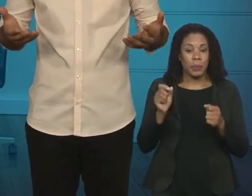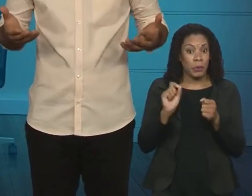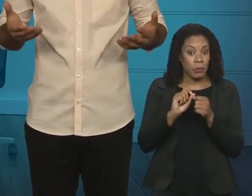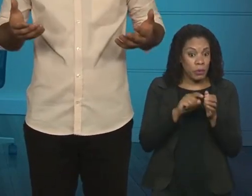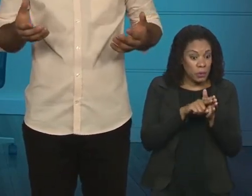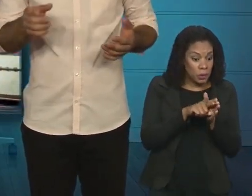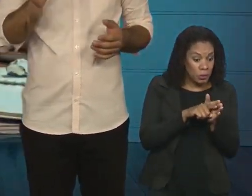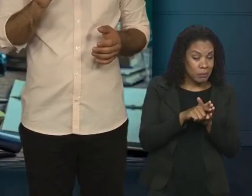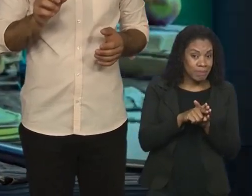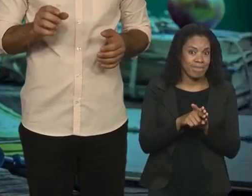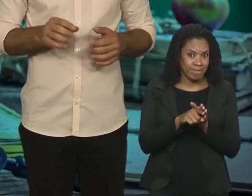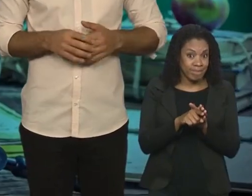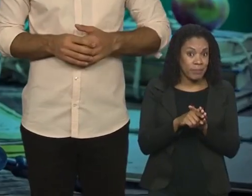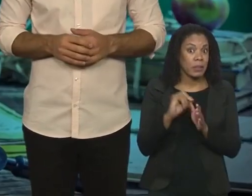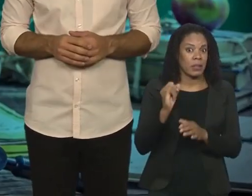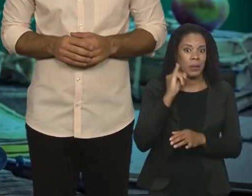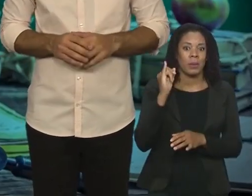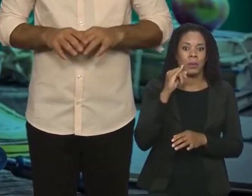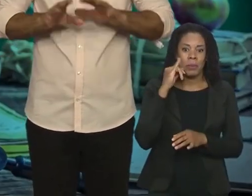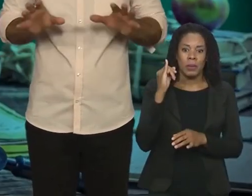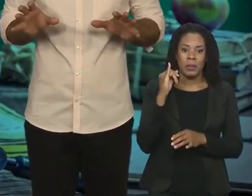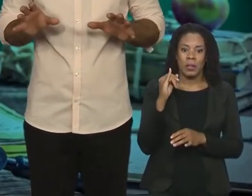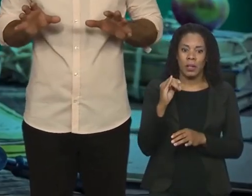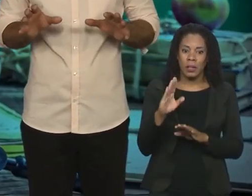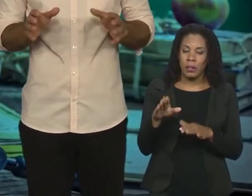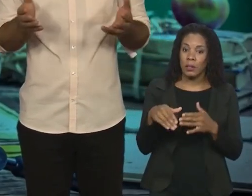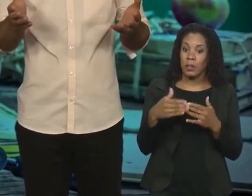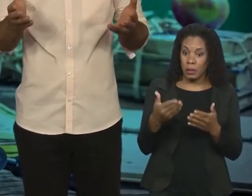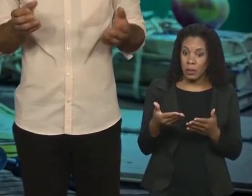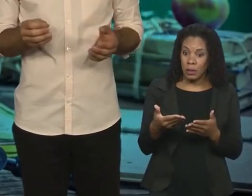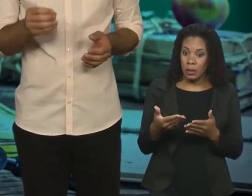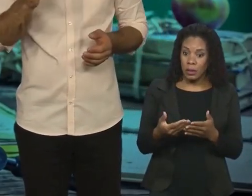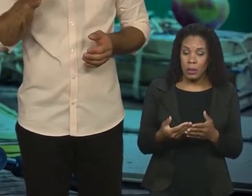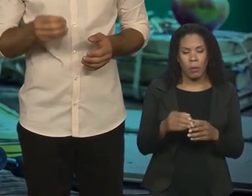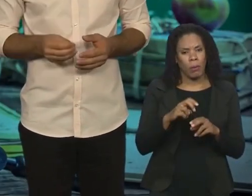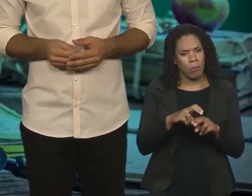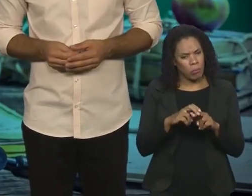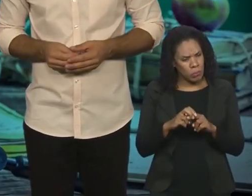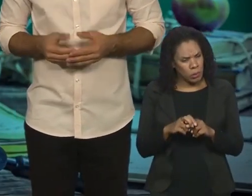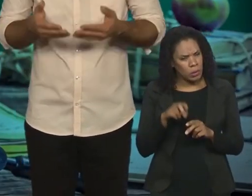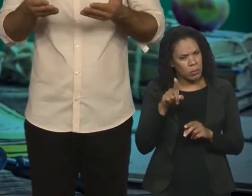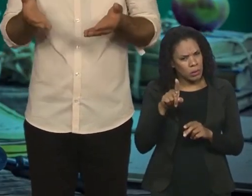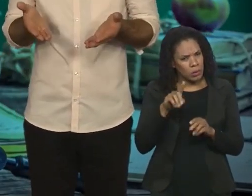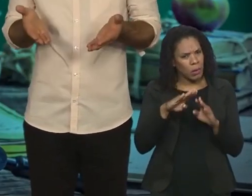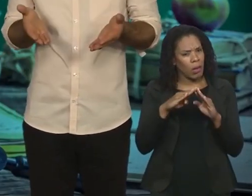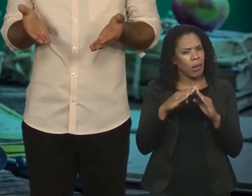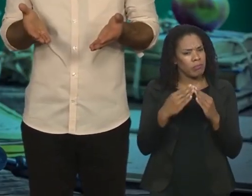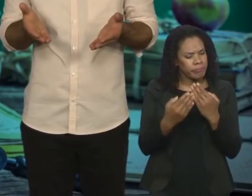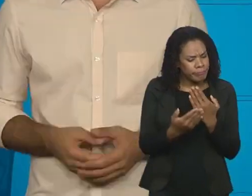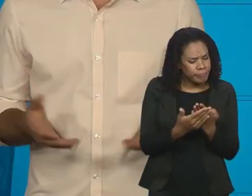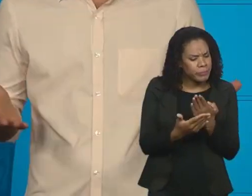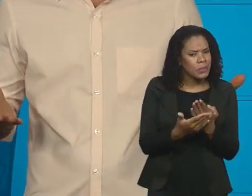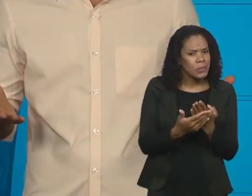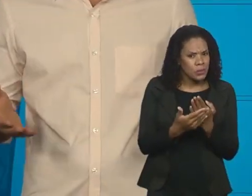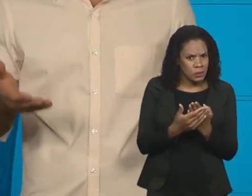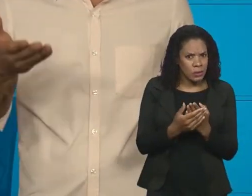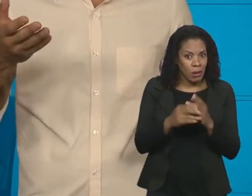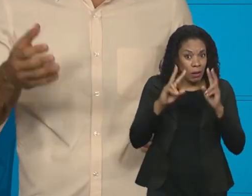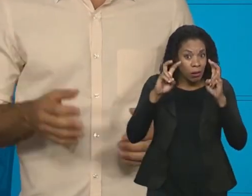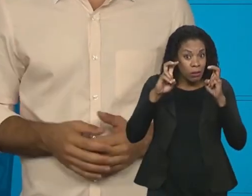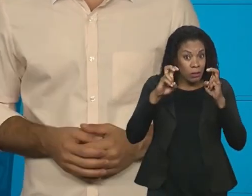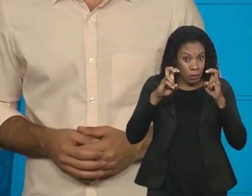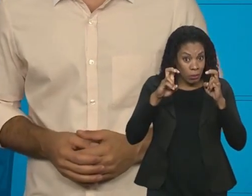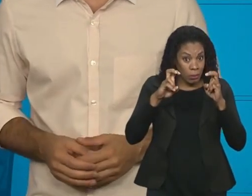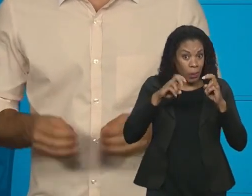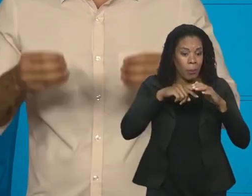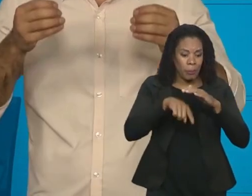solos é extensa e as possibilidades nesse terreno são muitas. Por isso, continue estudando e se aprofundando nesse tema. Já eu vou correr